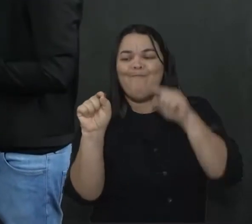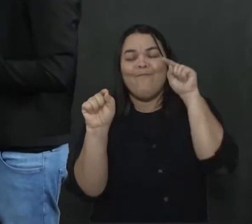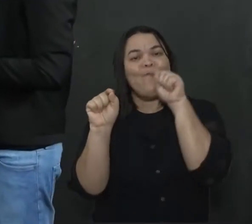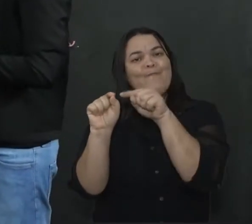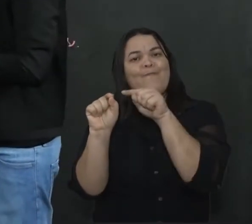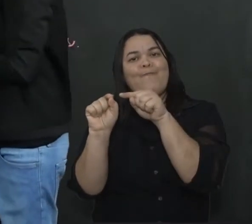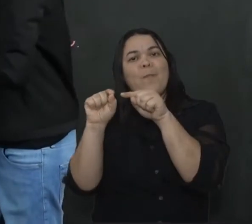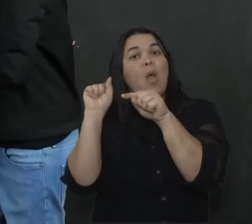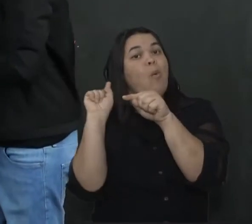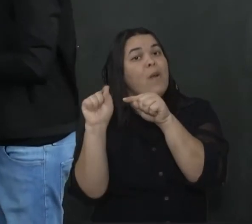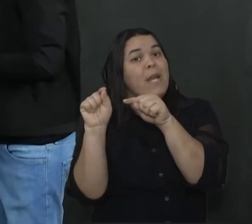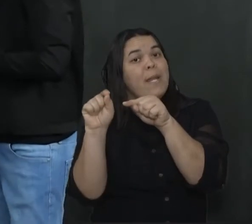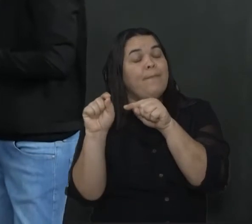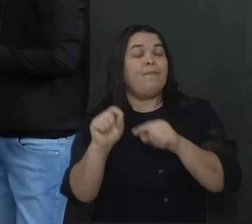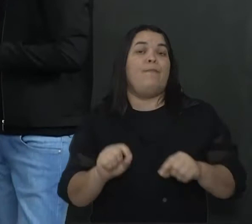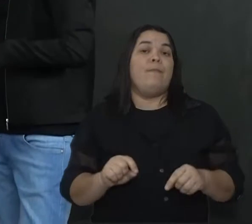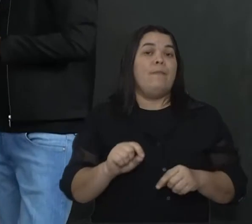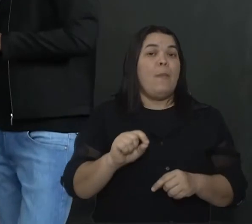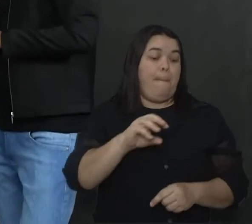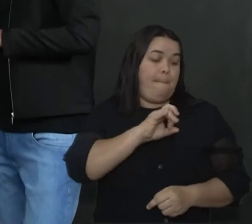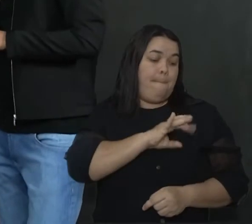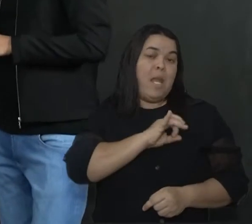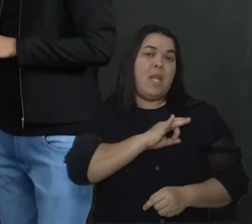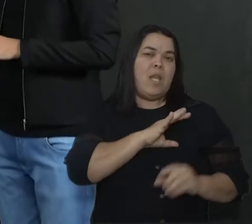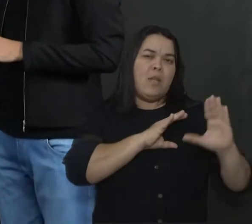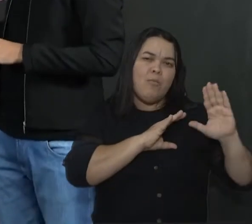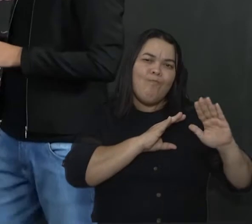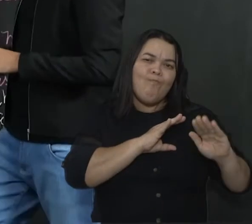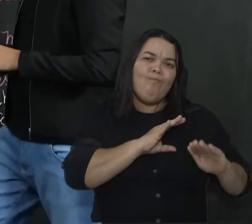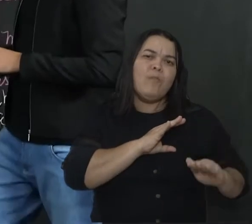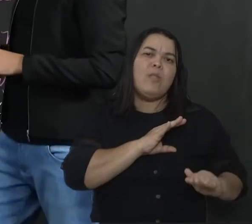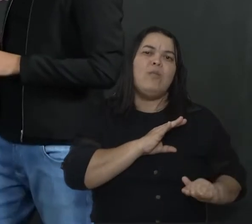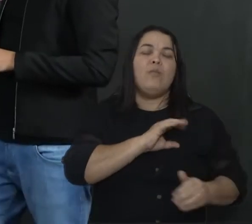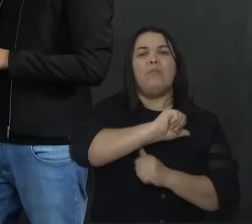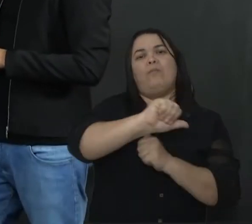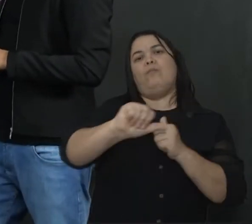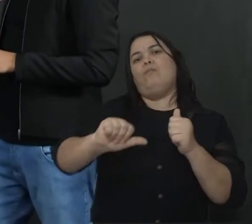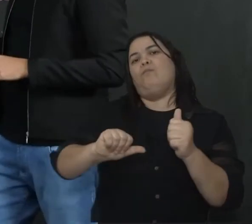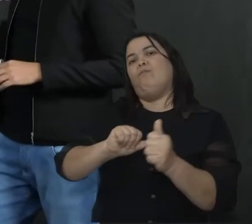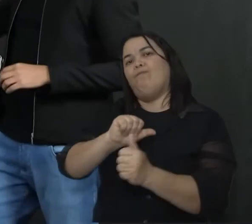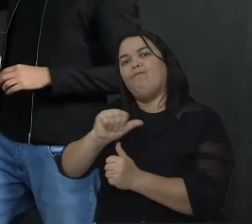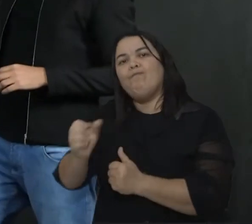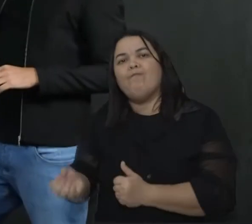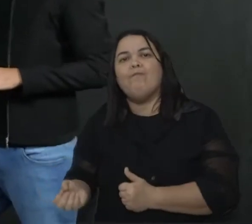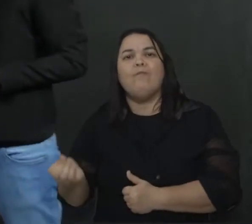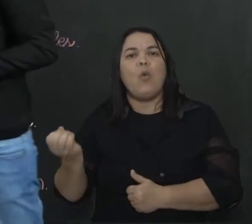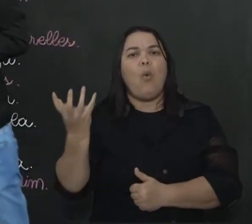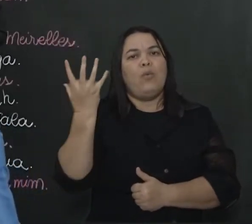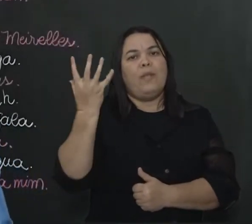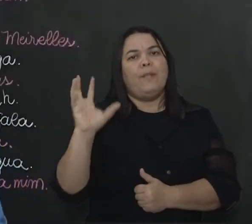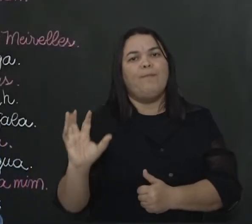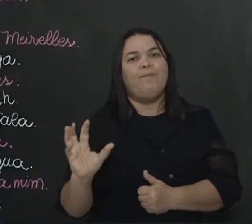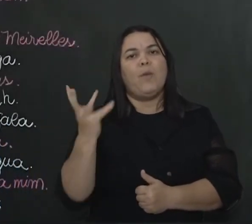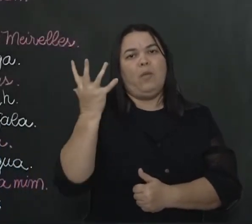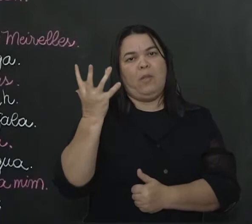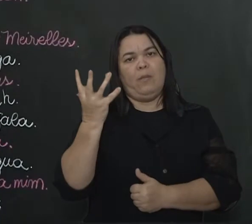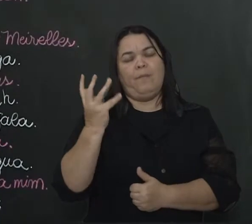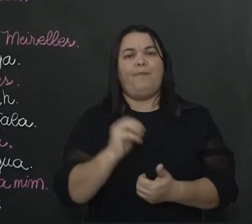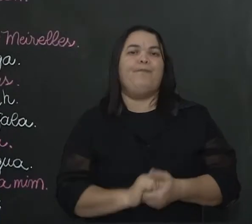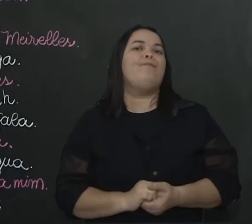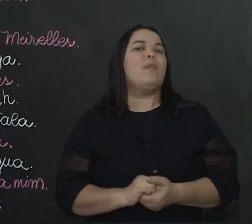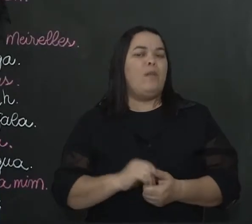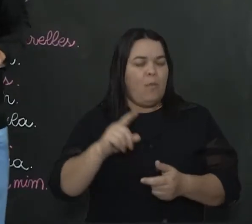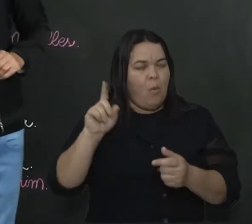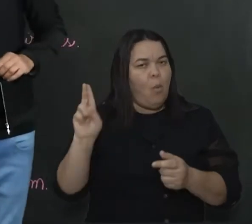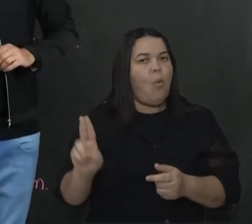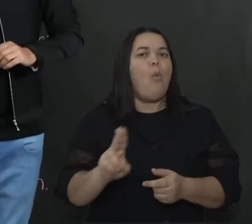medo diminui, as mudanças acontecem. À medida que o medo diminui, as mudanças acontecem. Então, nesse caso, eu também